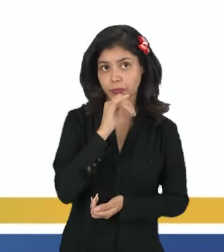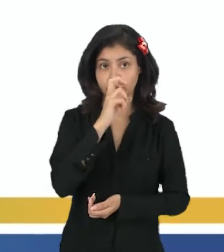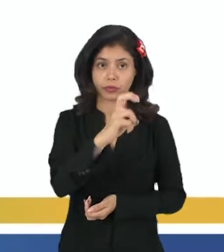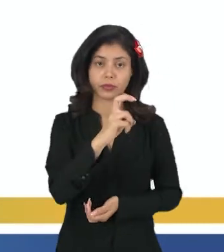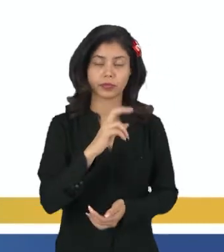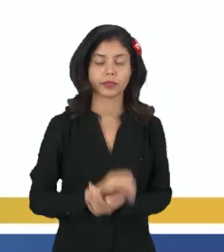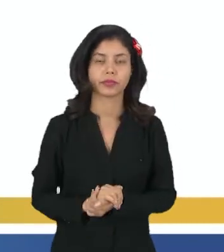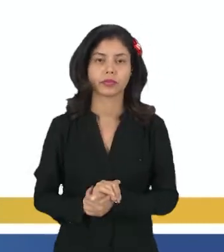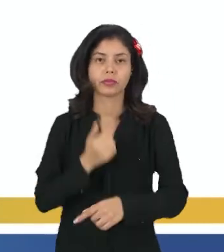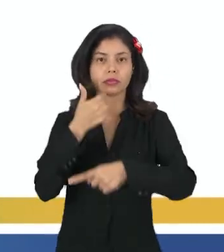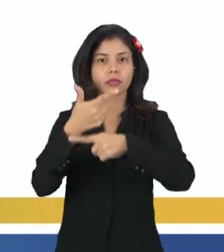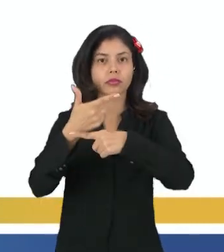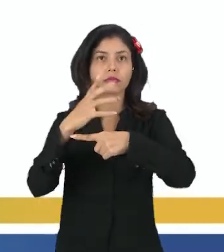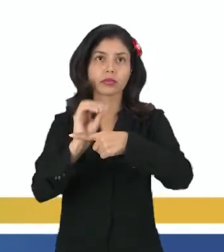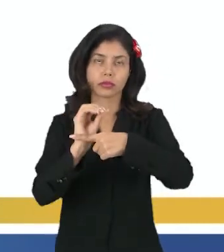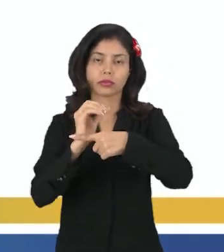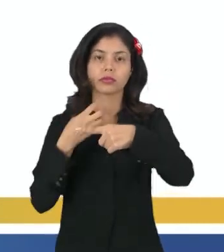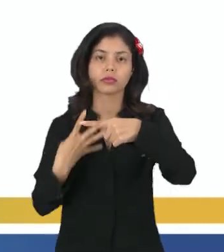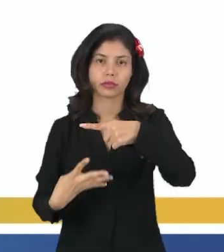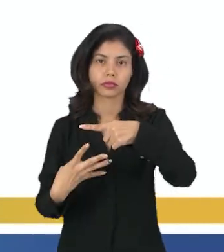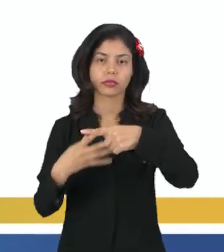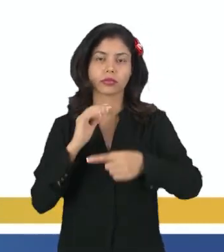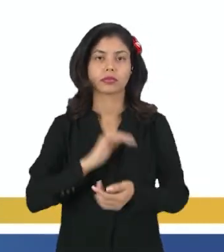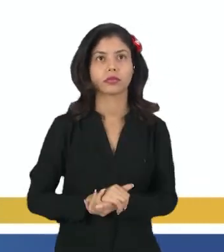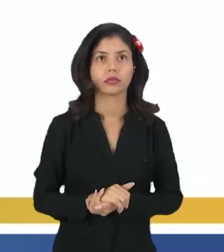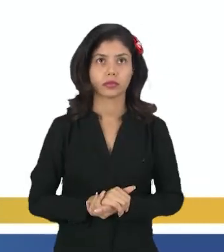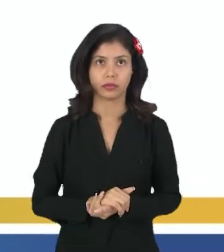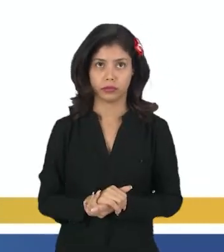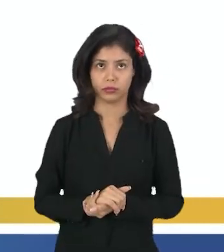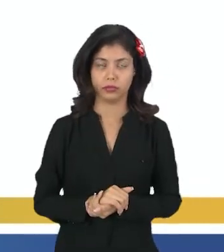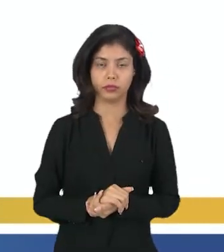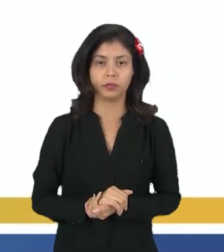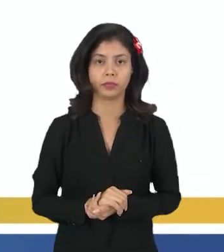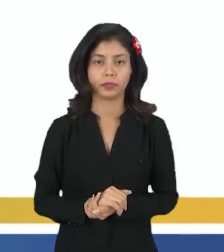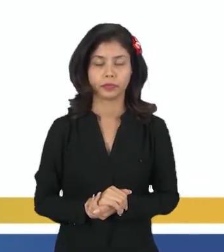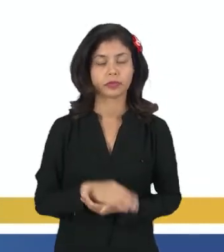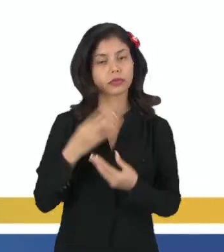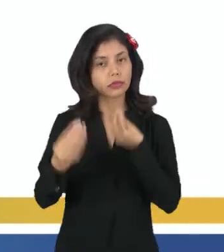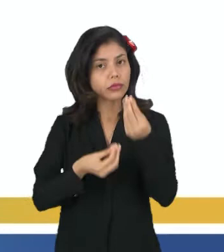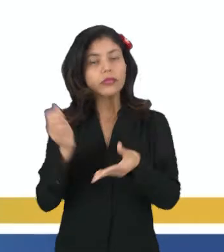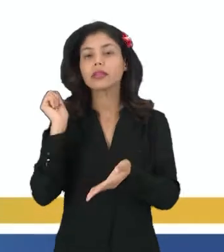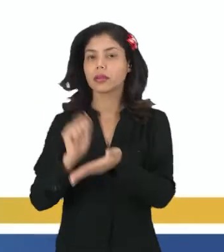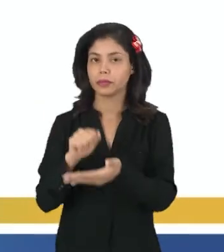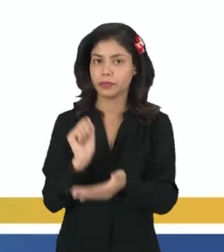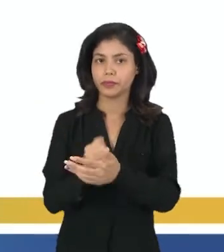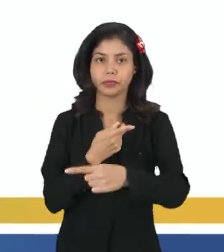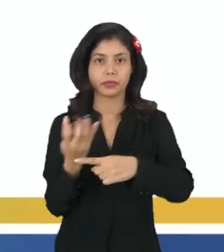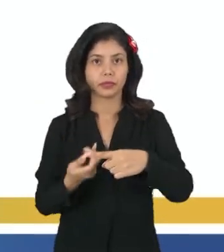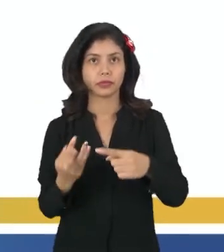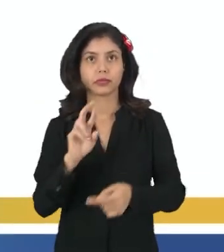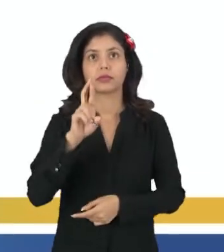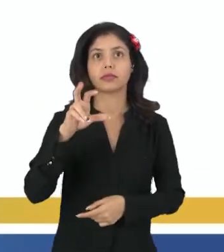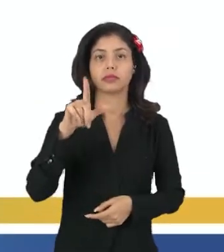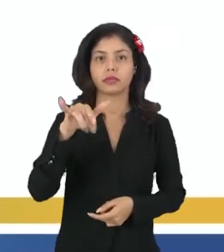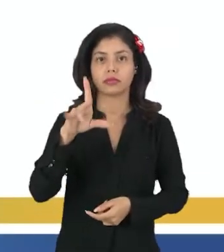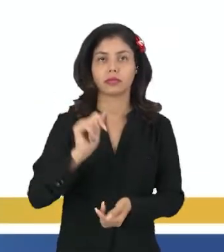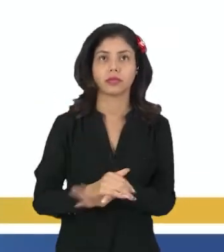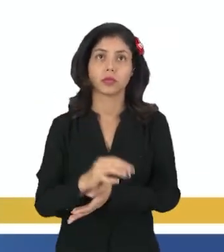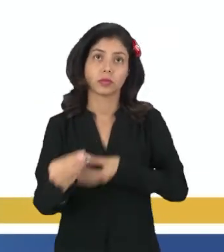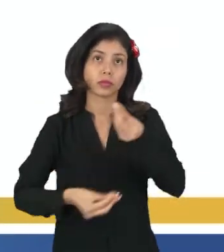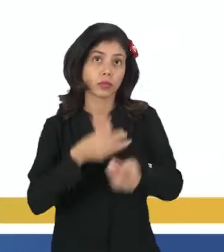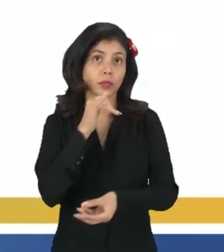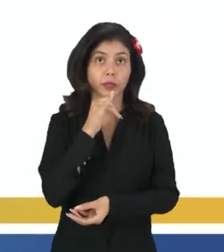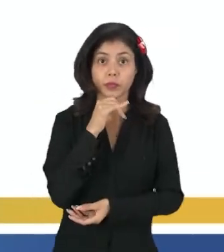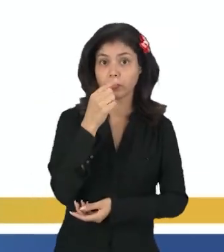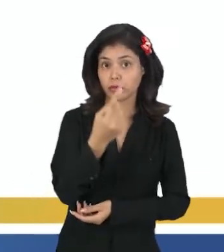5 o número e se inscrever na forma de fração que é 24 Então como ele é de onde coração ele é racional assim como